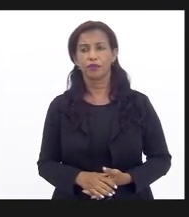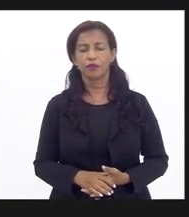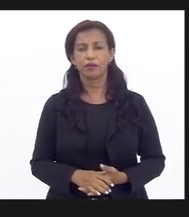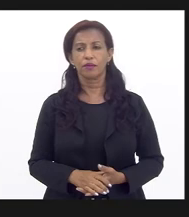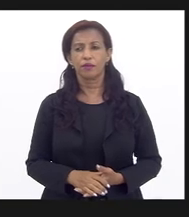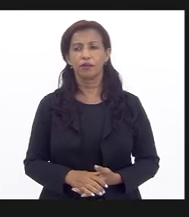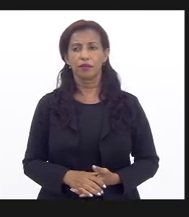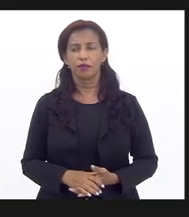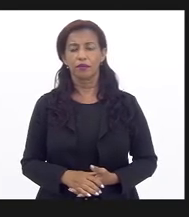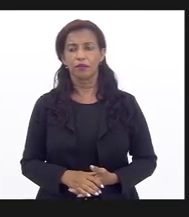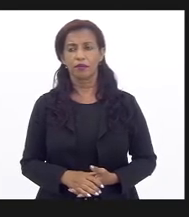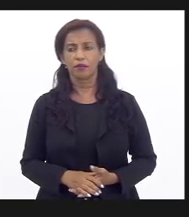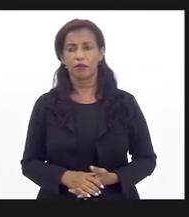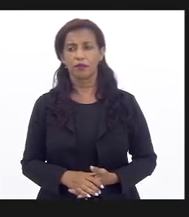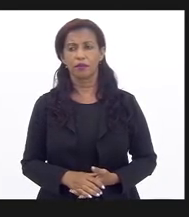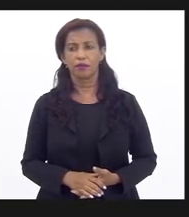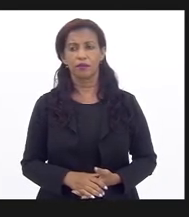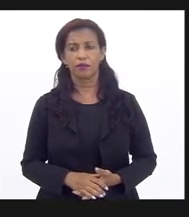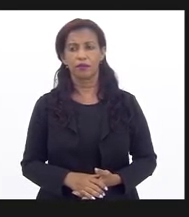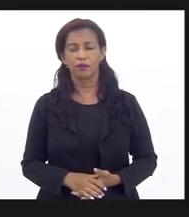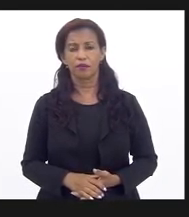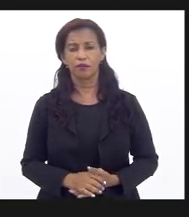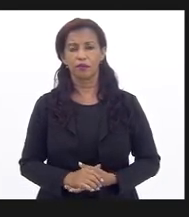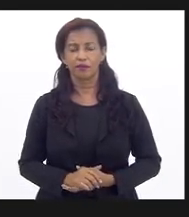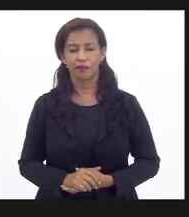eu vou retomar,